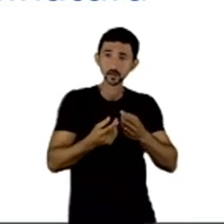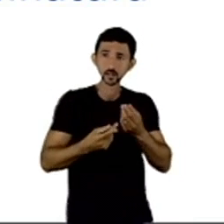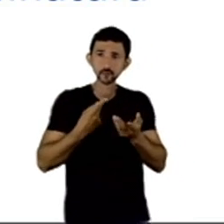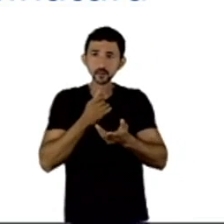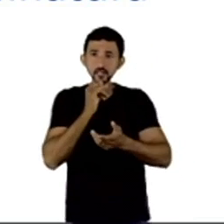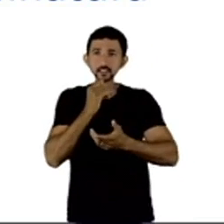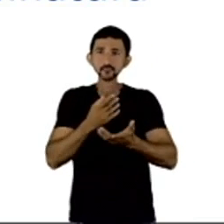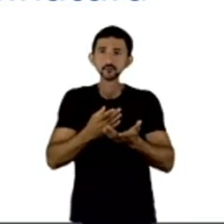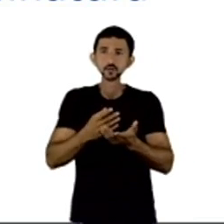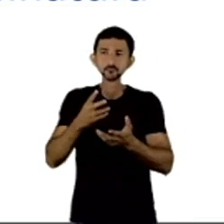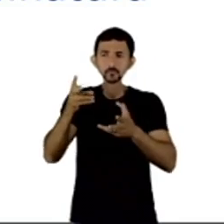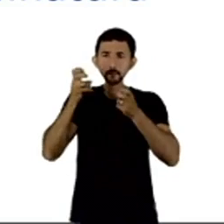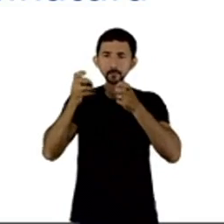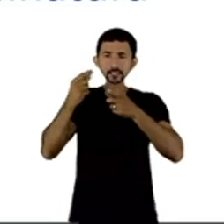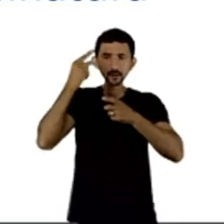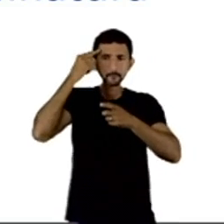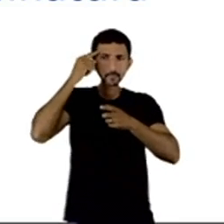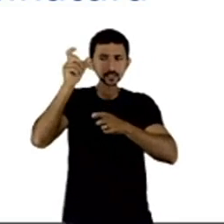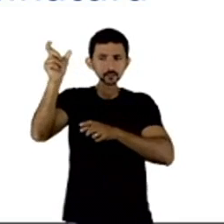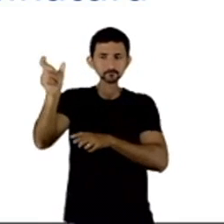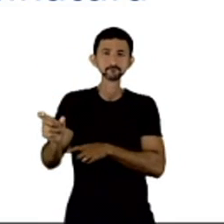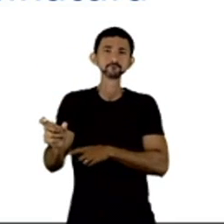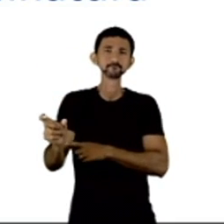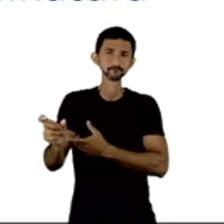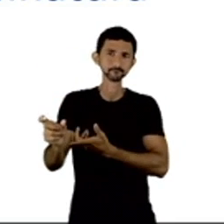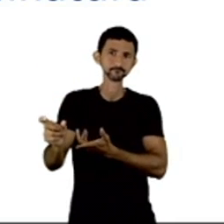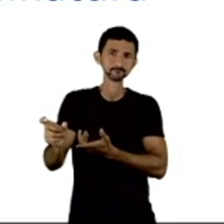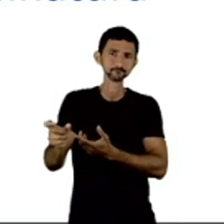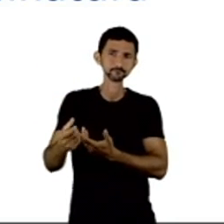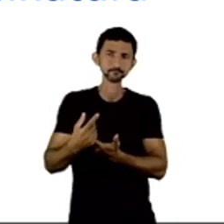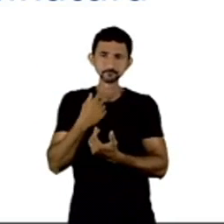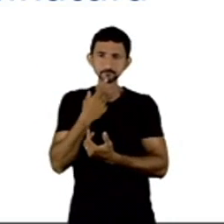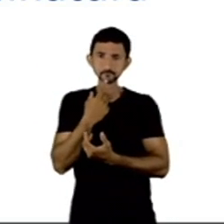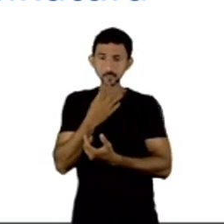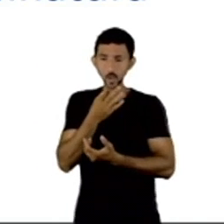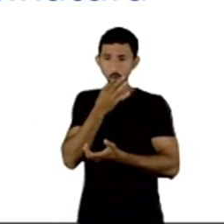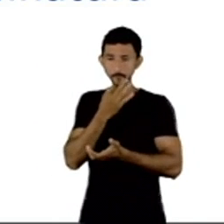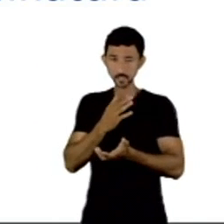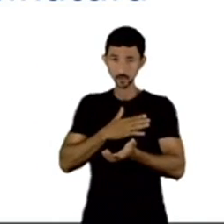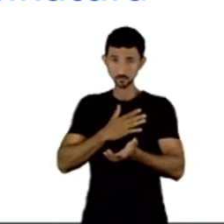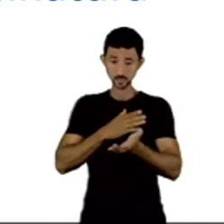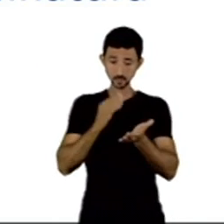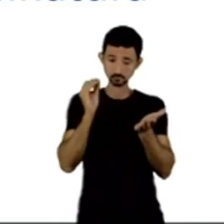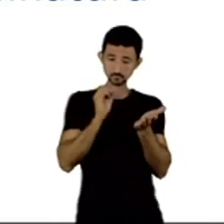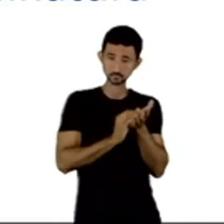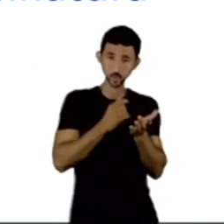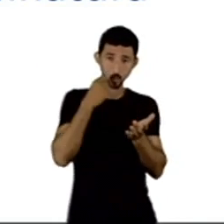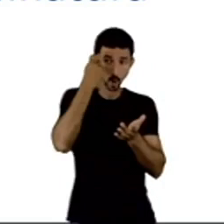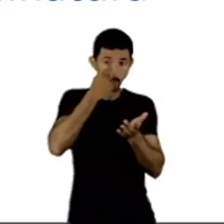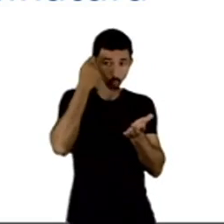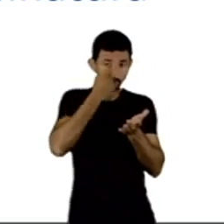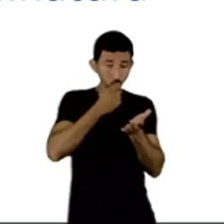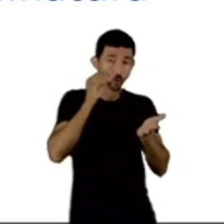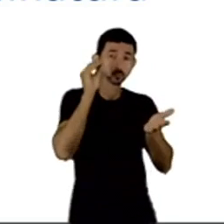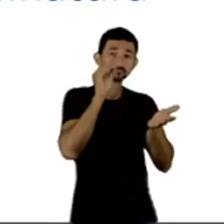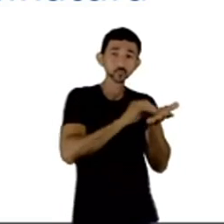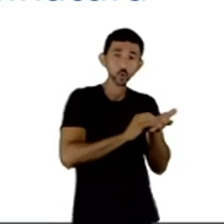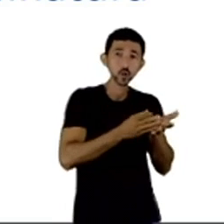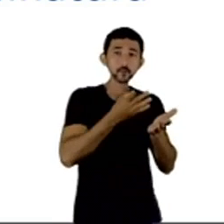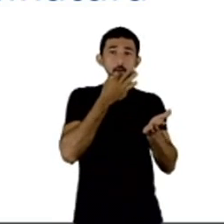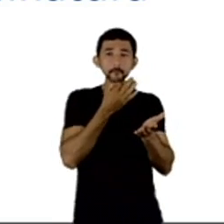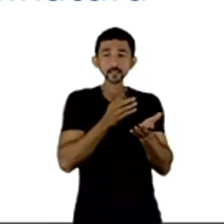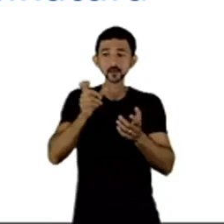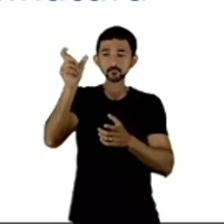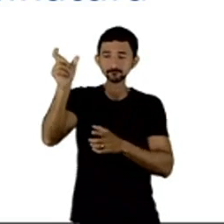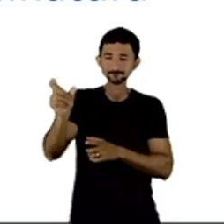muito daquilo que ele pensa sobre a pessoa. Ou seja, ele está se posicionando no texto acerca do